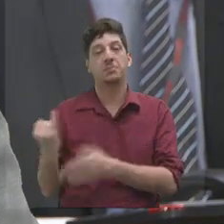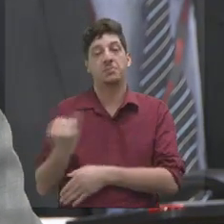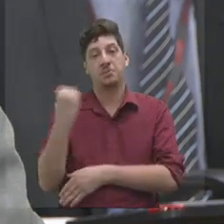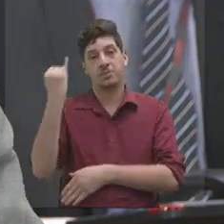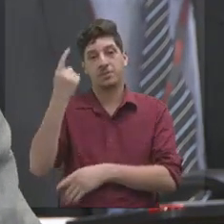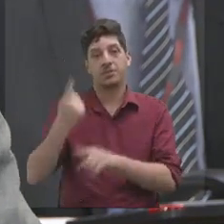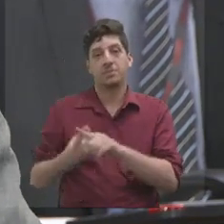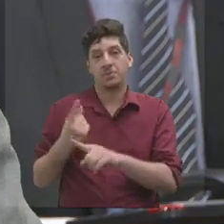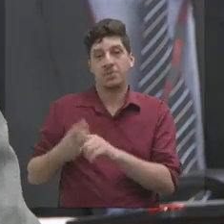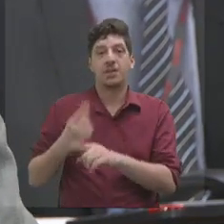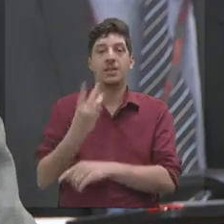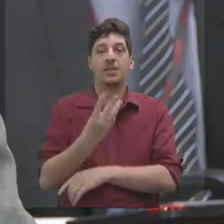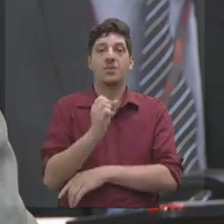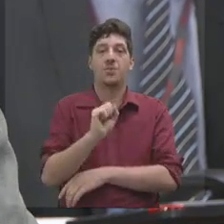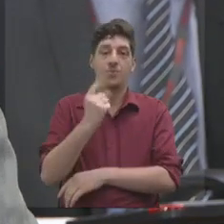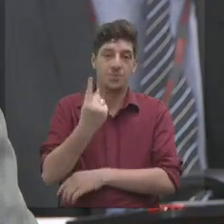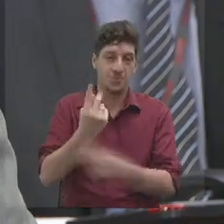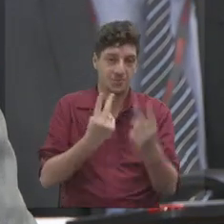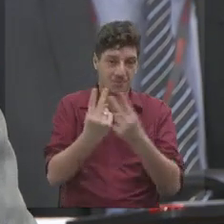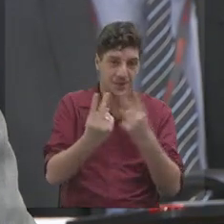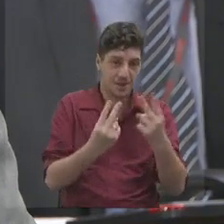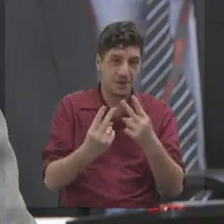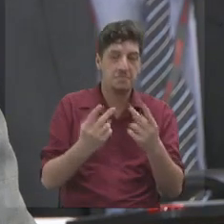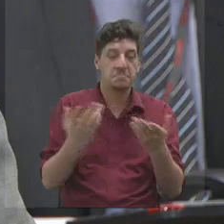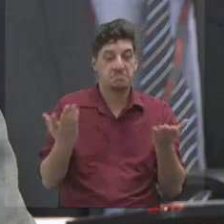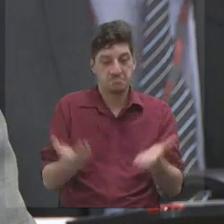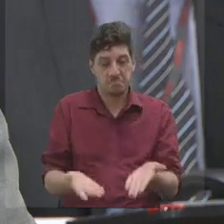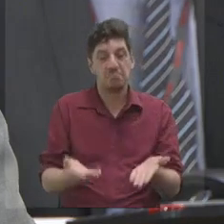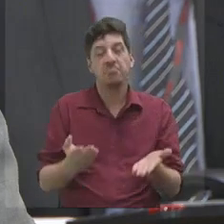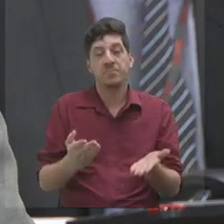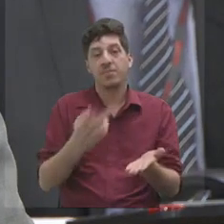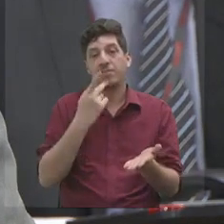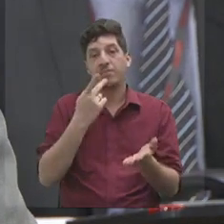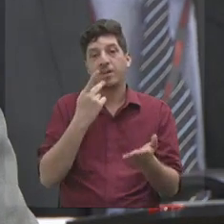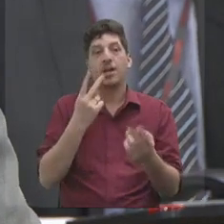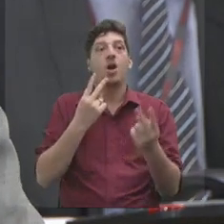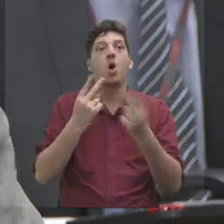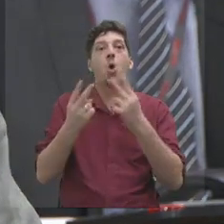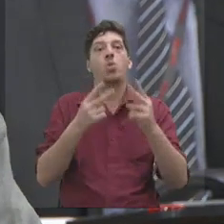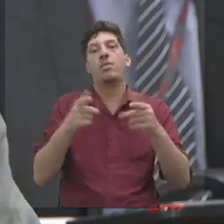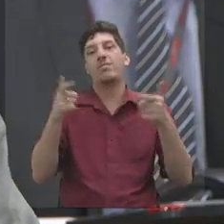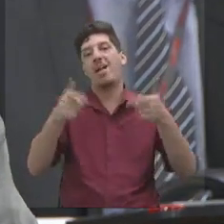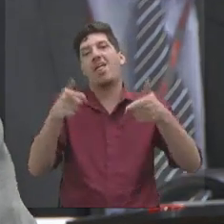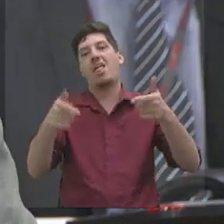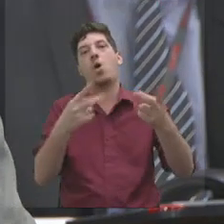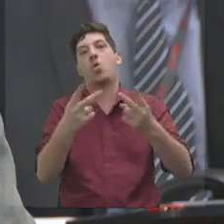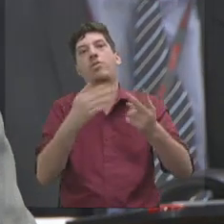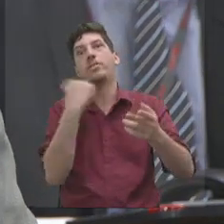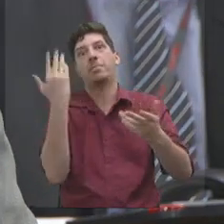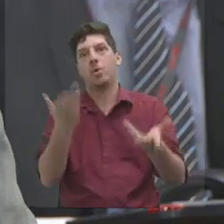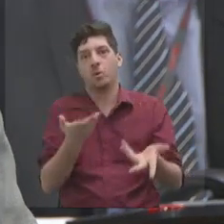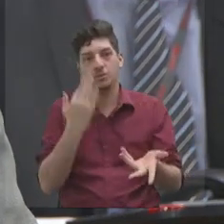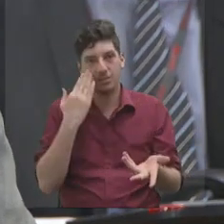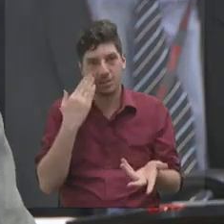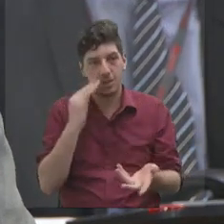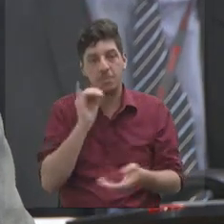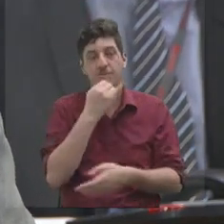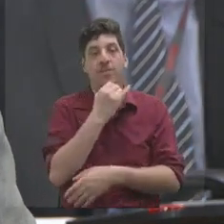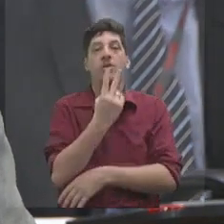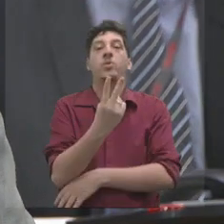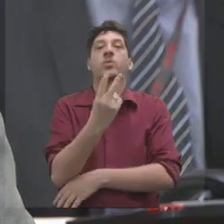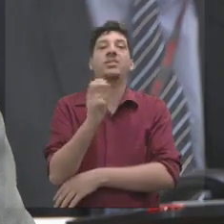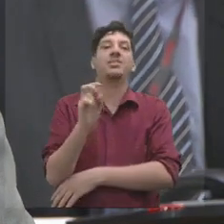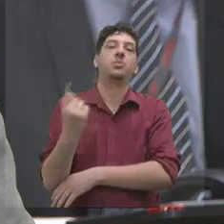porque né 381 tá aí falar da rodovia da Morte mas infelizmente a nossa 251